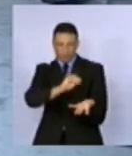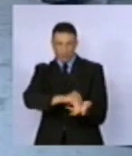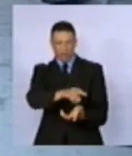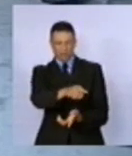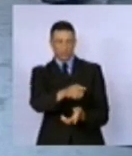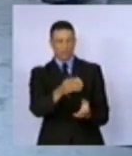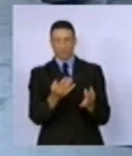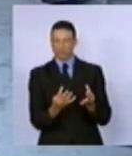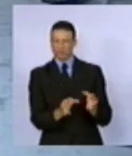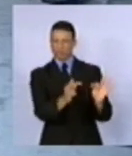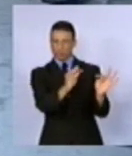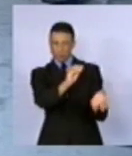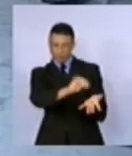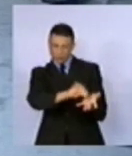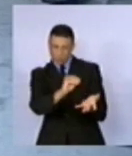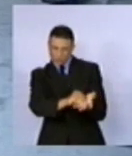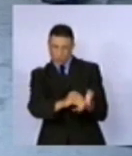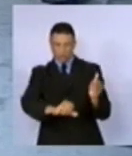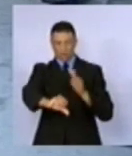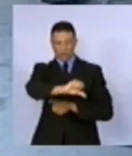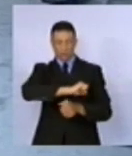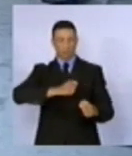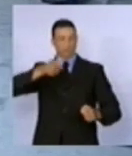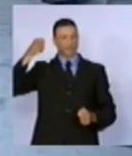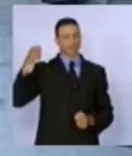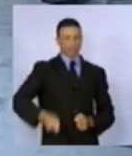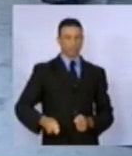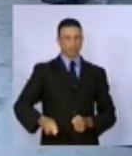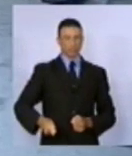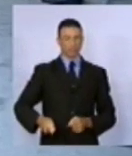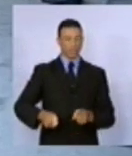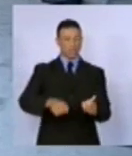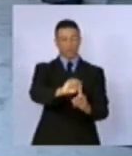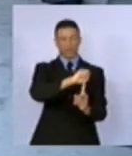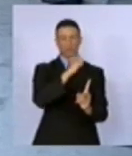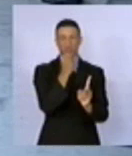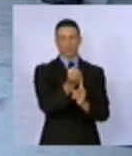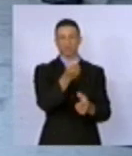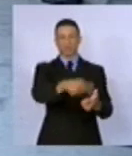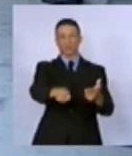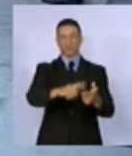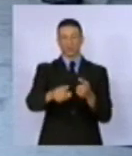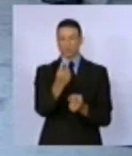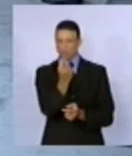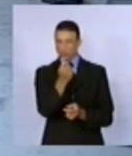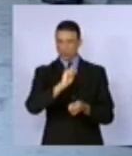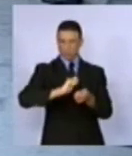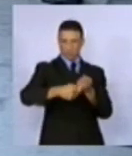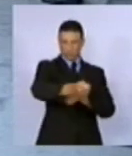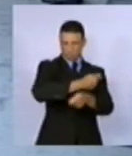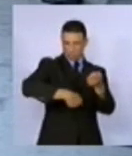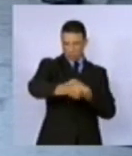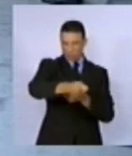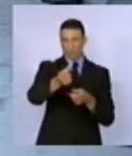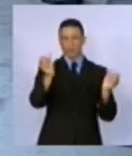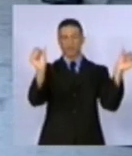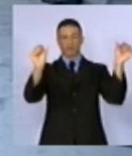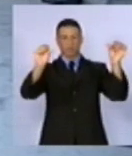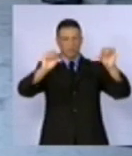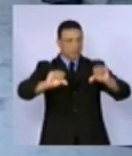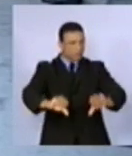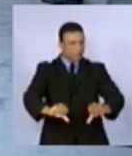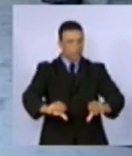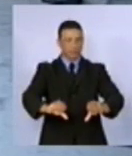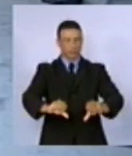muito provavelmente impor um abalo social e econômico de de magnitude é